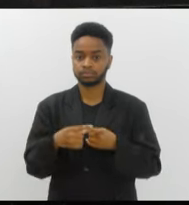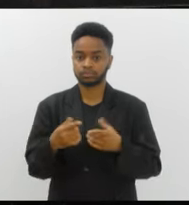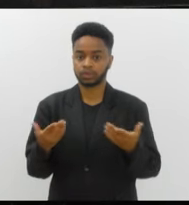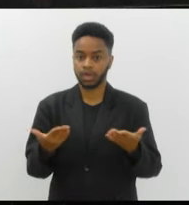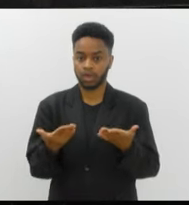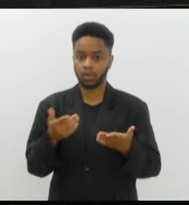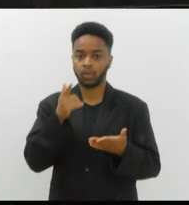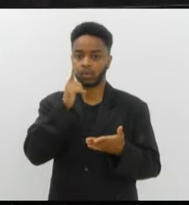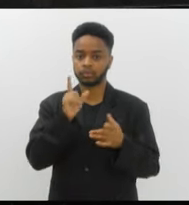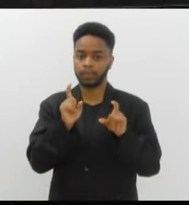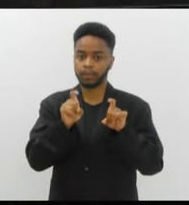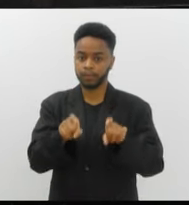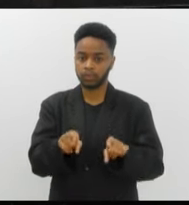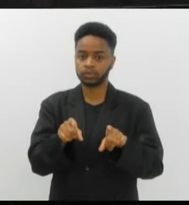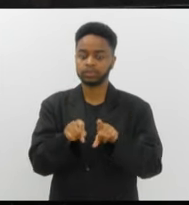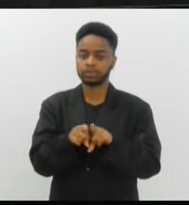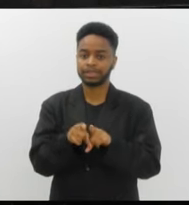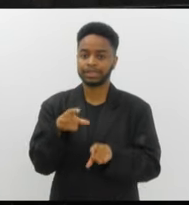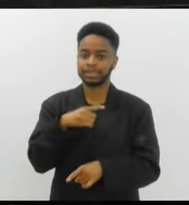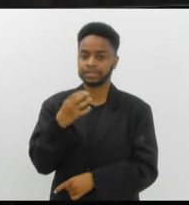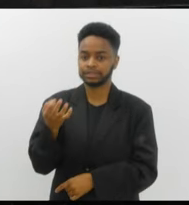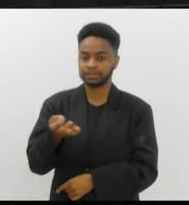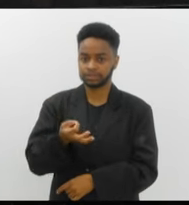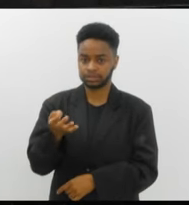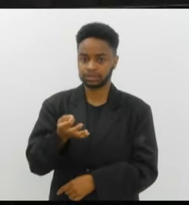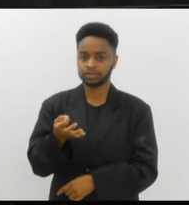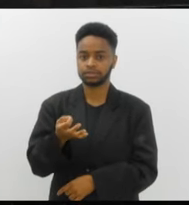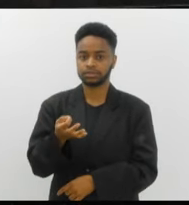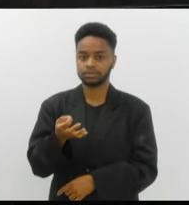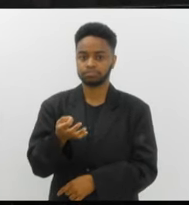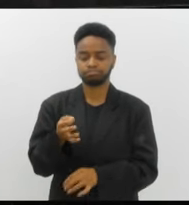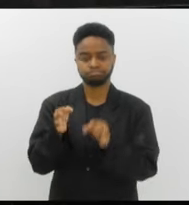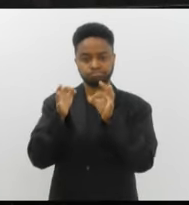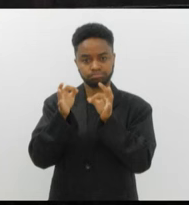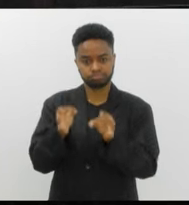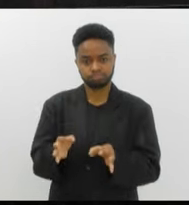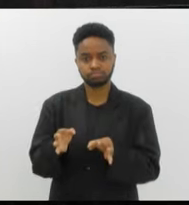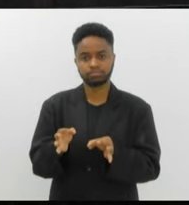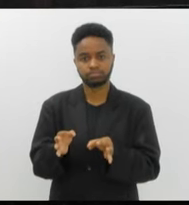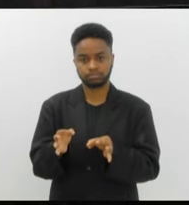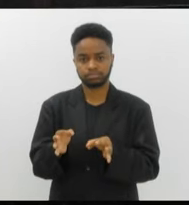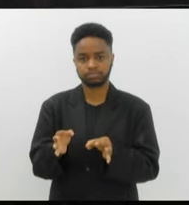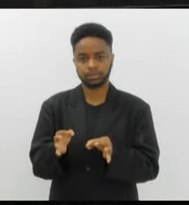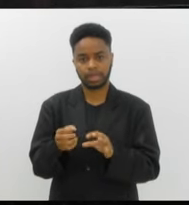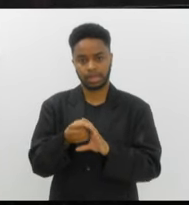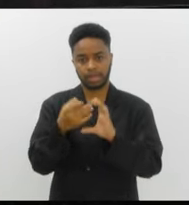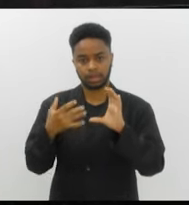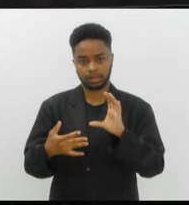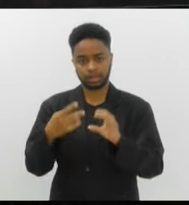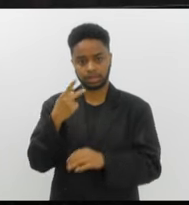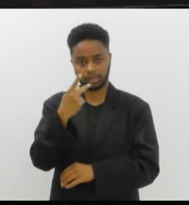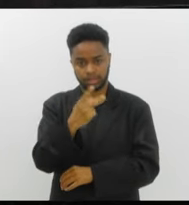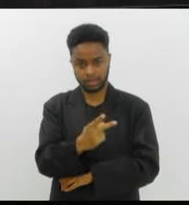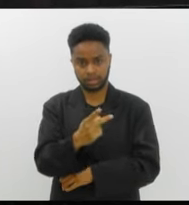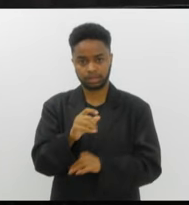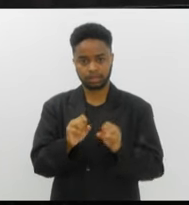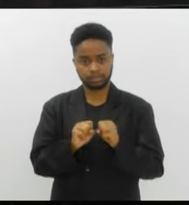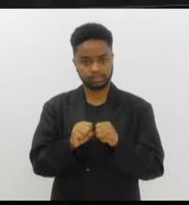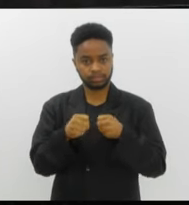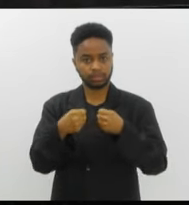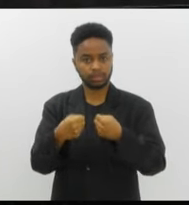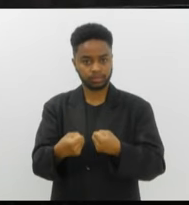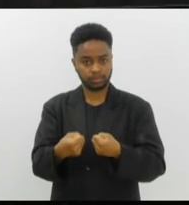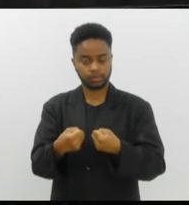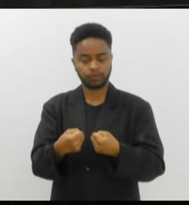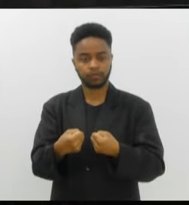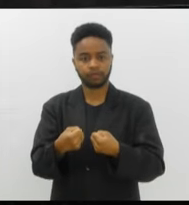mandato e que tenho certeza, com a dignidade que lhe é peculiar, defenderá